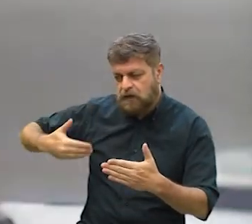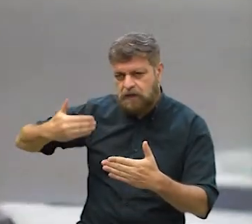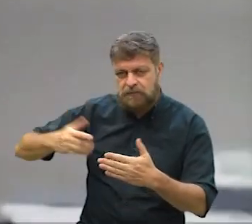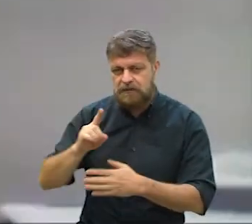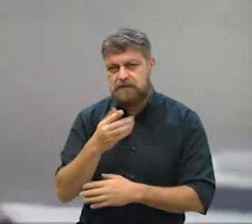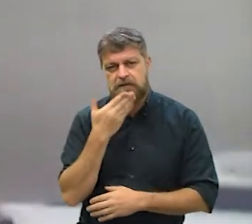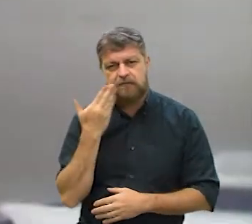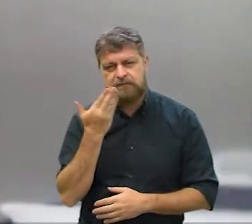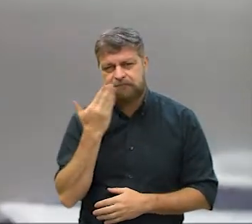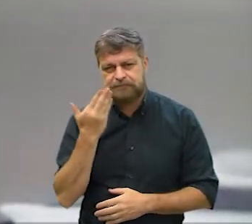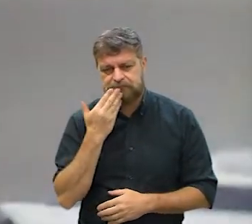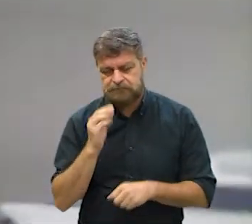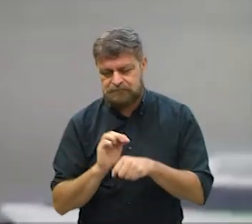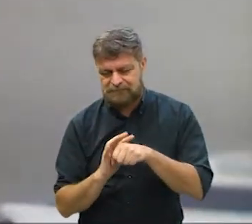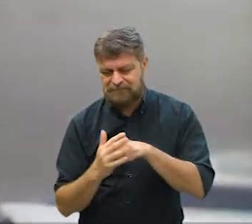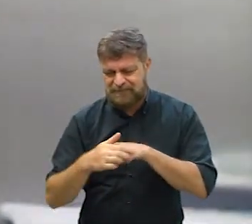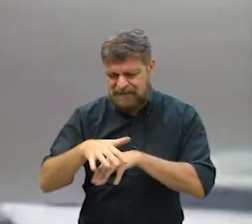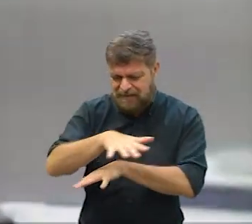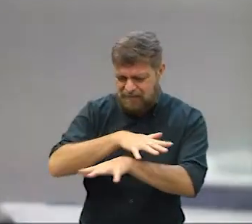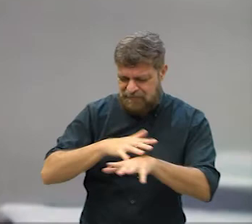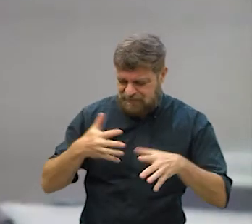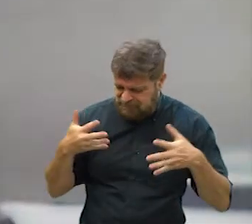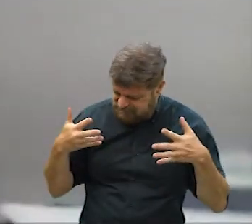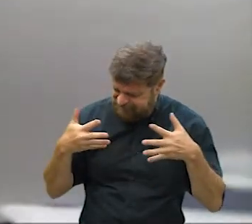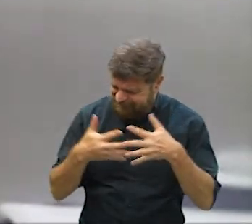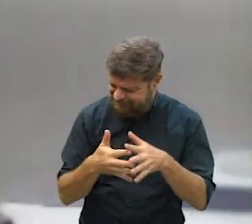é fácil, a pandemia atrapalhou.